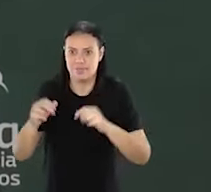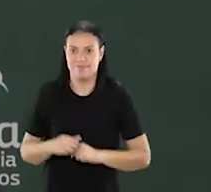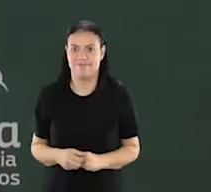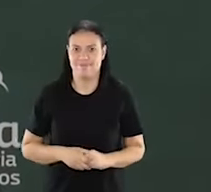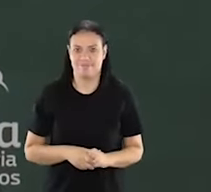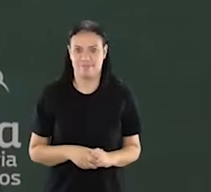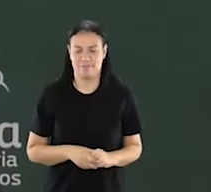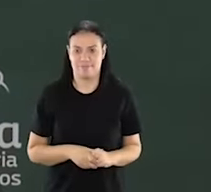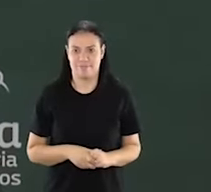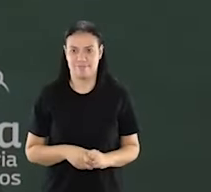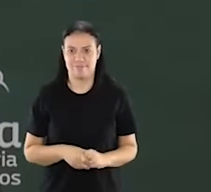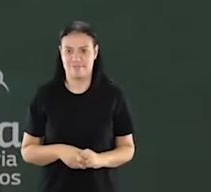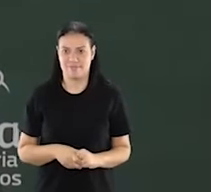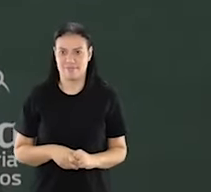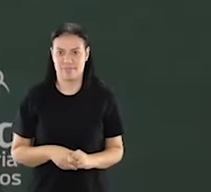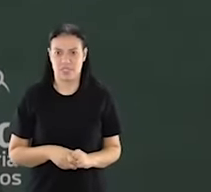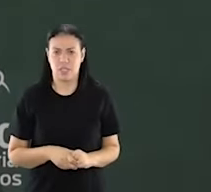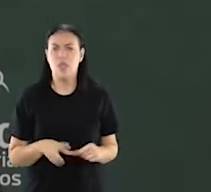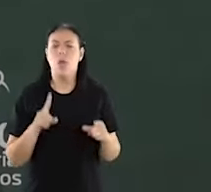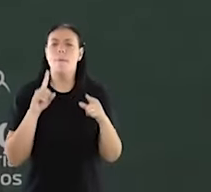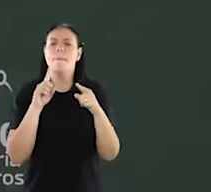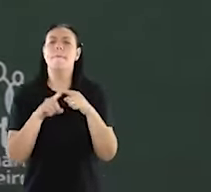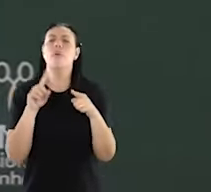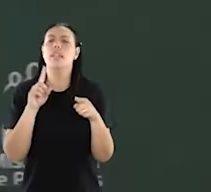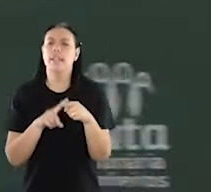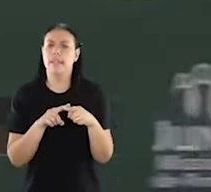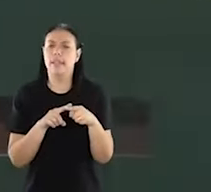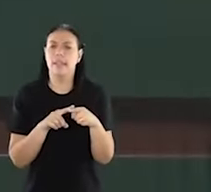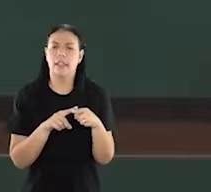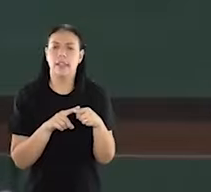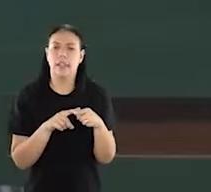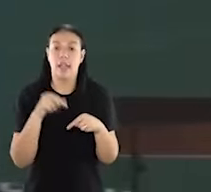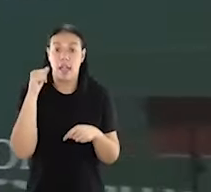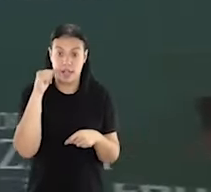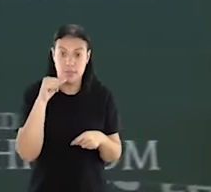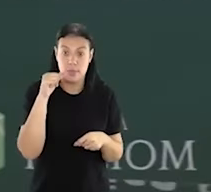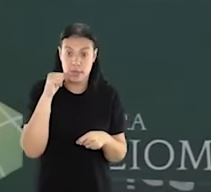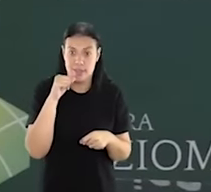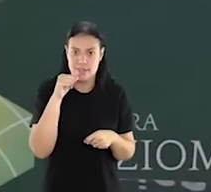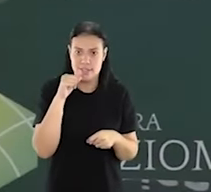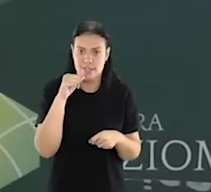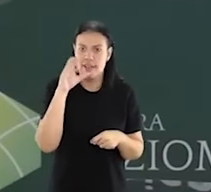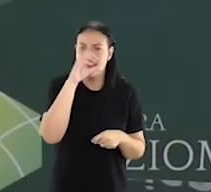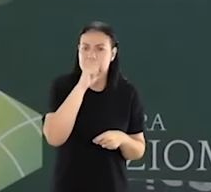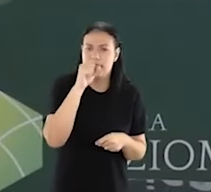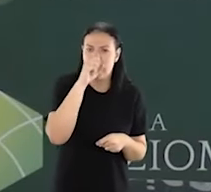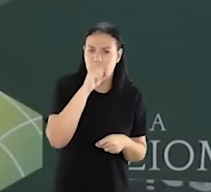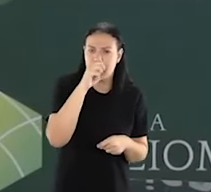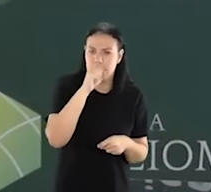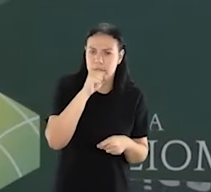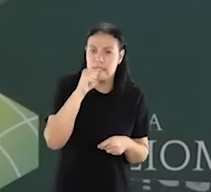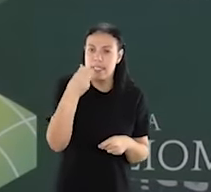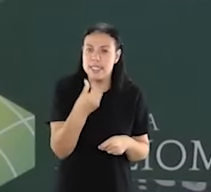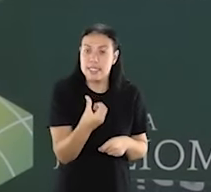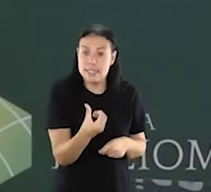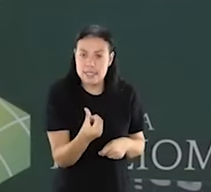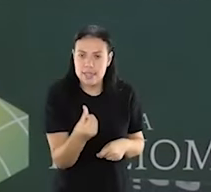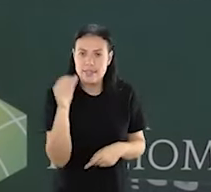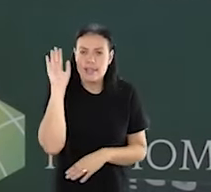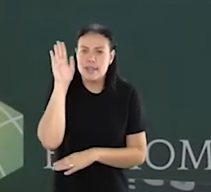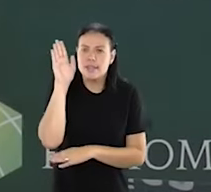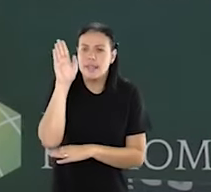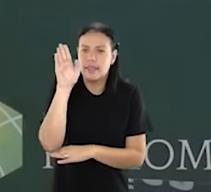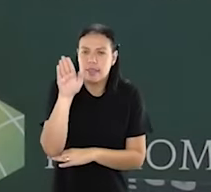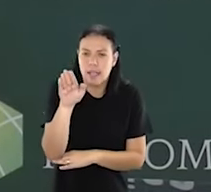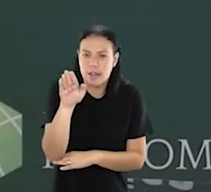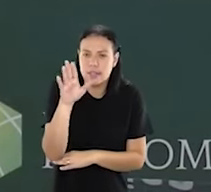Por que que elas foram sábado, 6 da tarde, que acabava o sábado, 6 da tarde? Lá no mercado de novo,